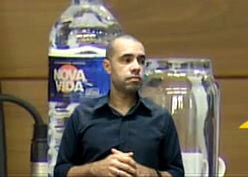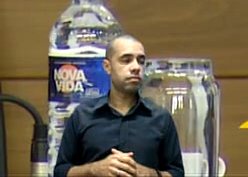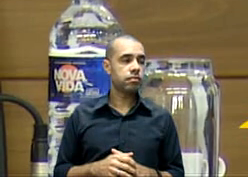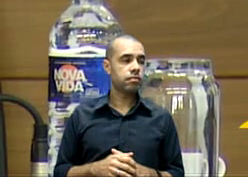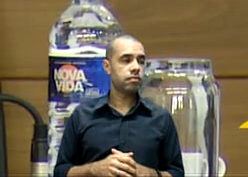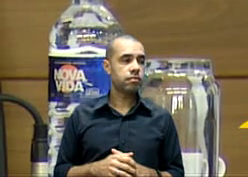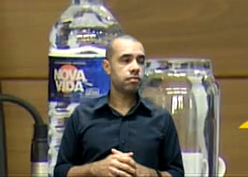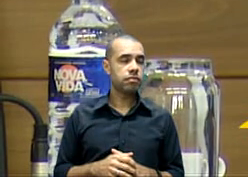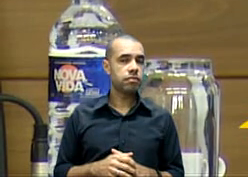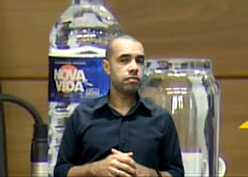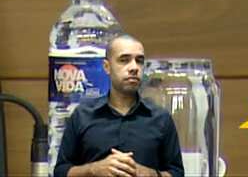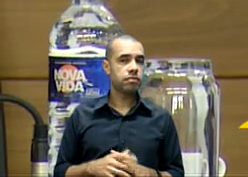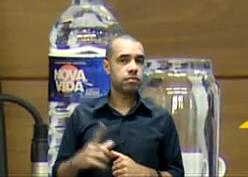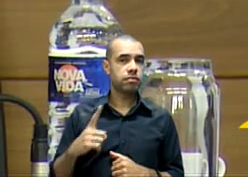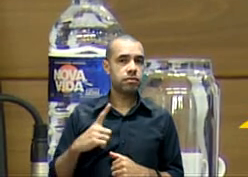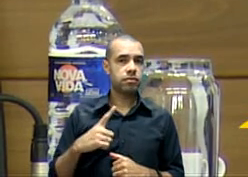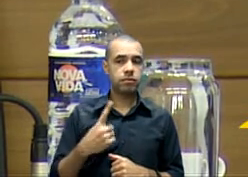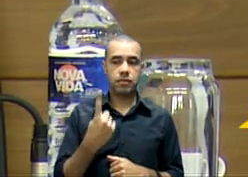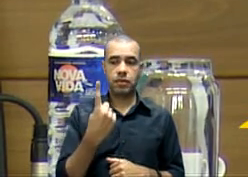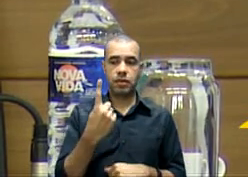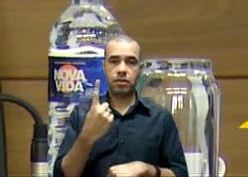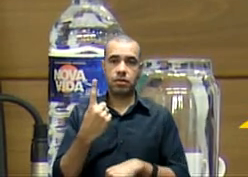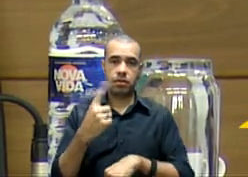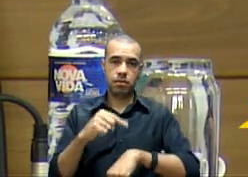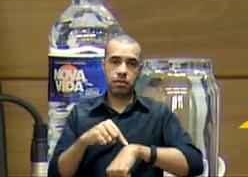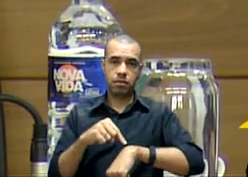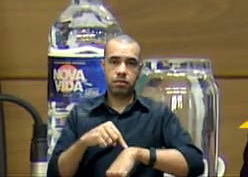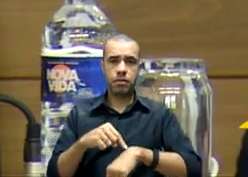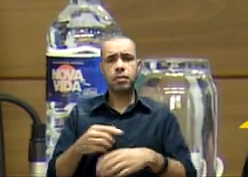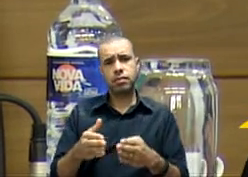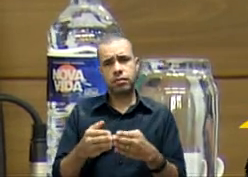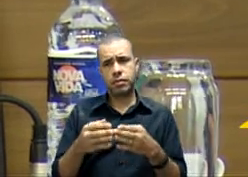nós temos que respeitar aqui um minuto de silêncio. Eu peço a todos os vereadores que fiquem em pé.